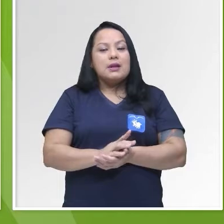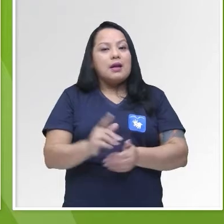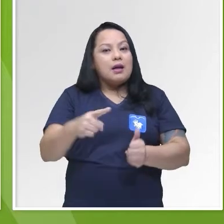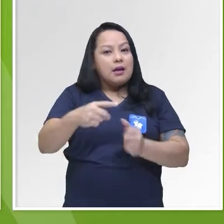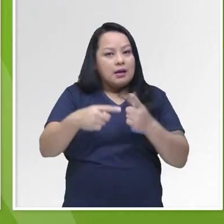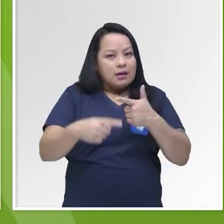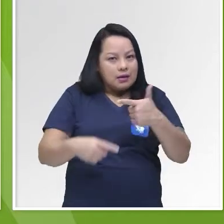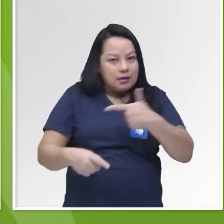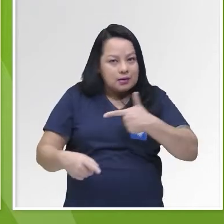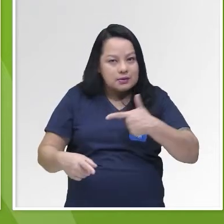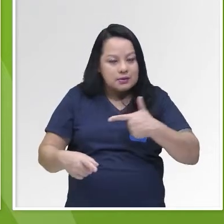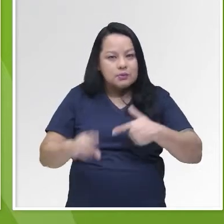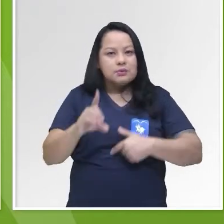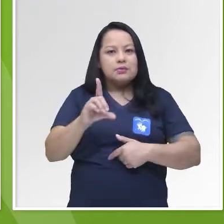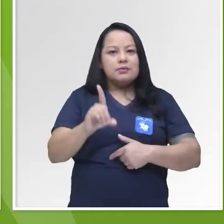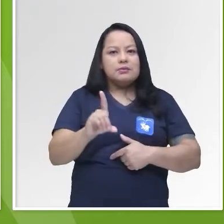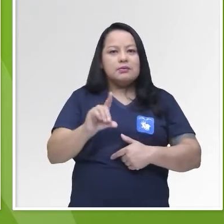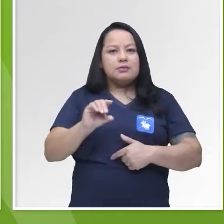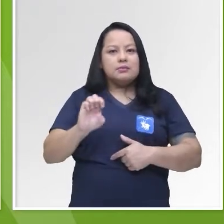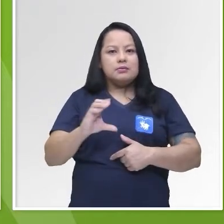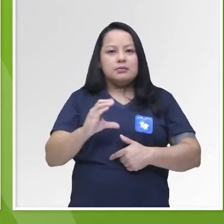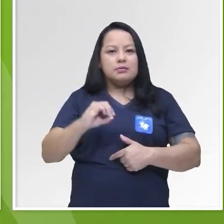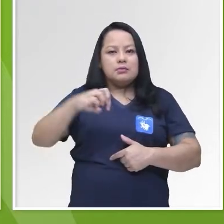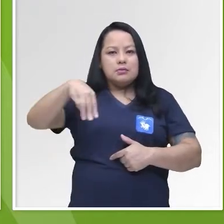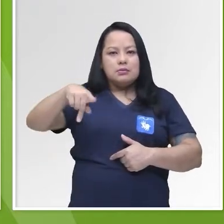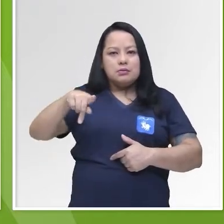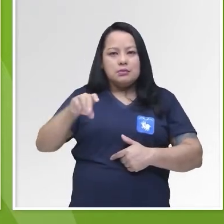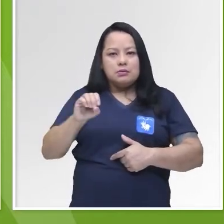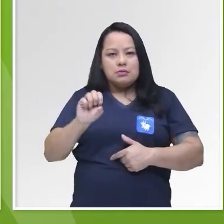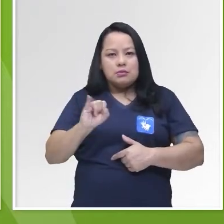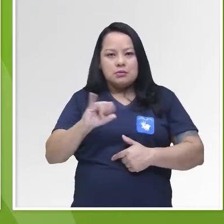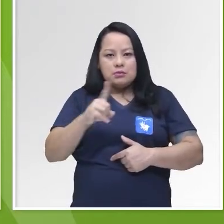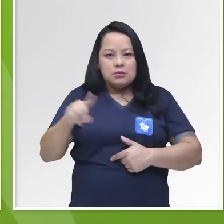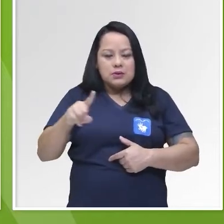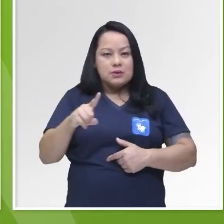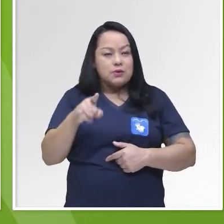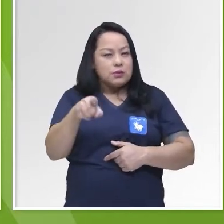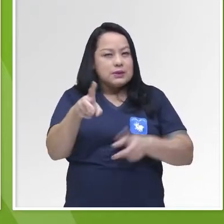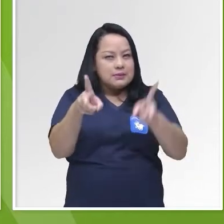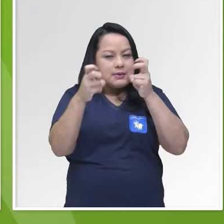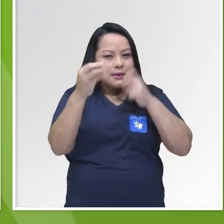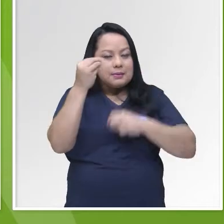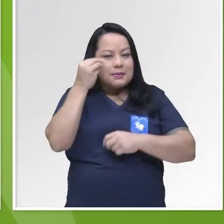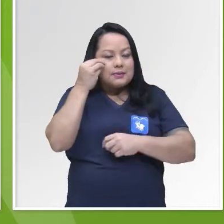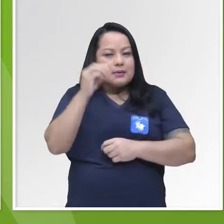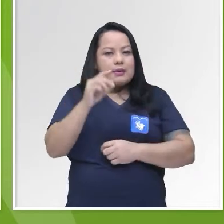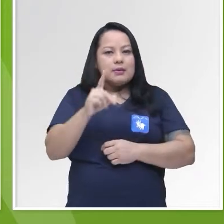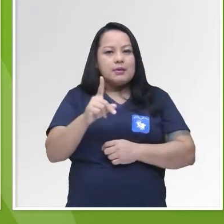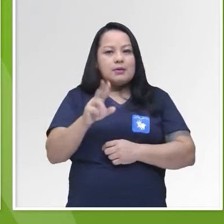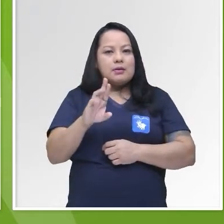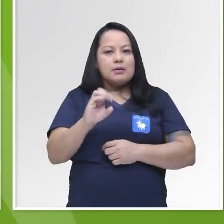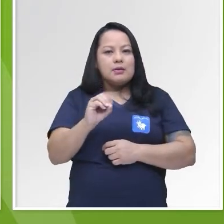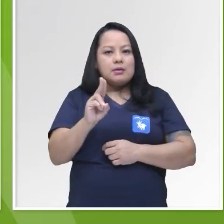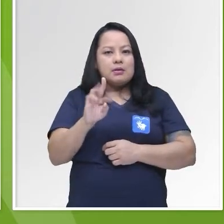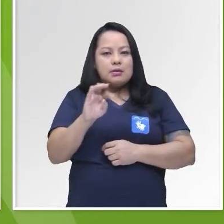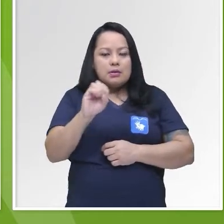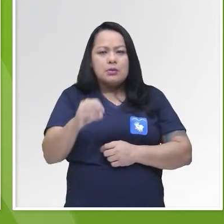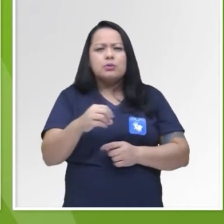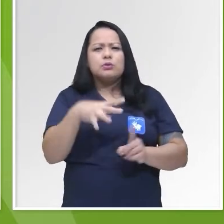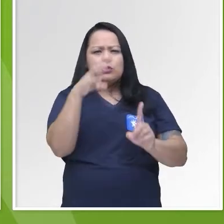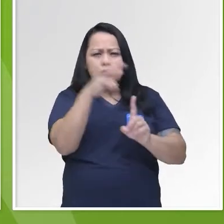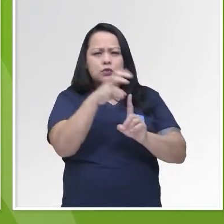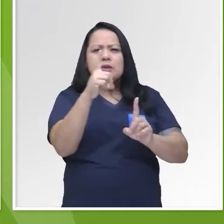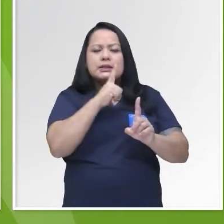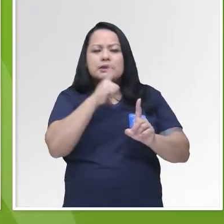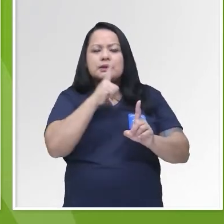decomposição, observe que você tem um produto, né? Esse produto, ele pode sofrer